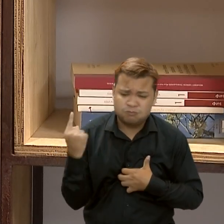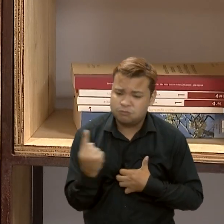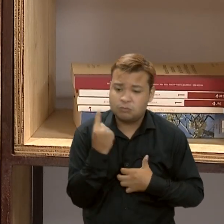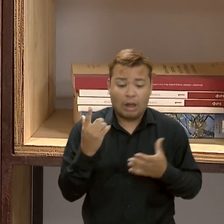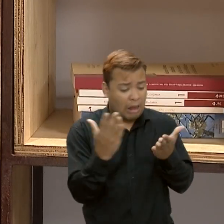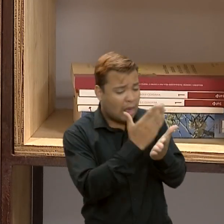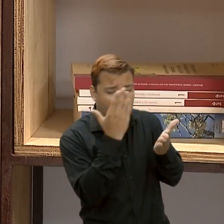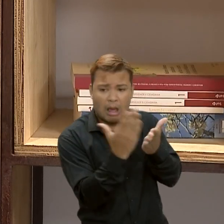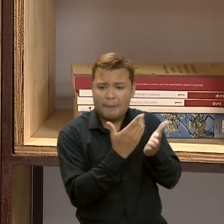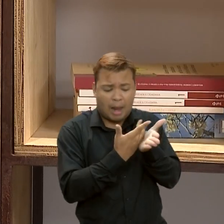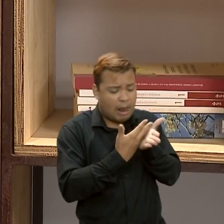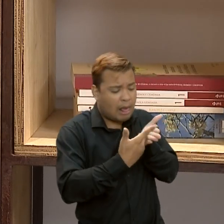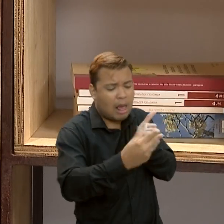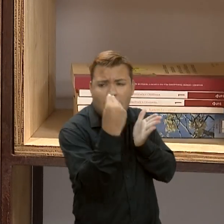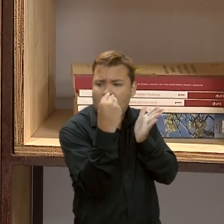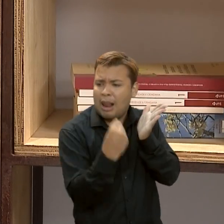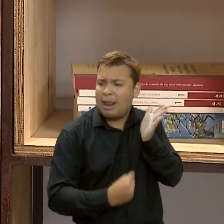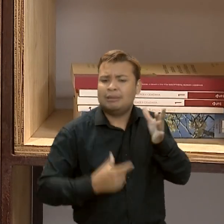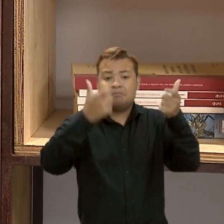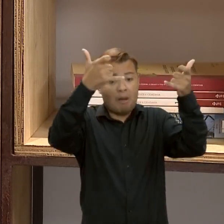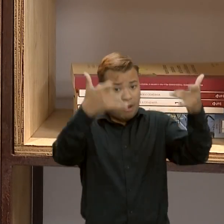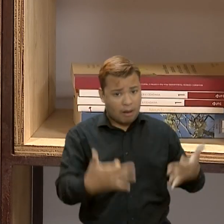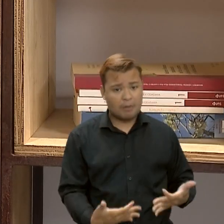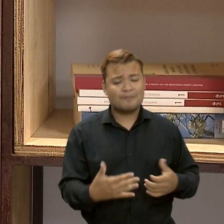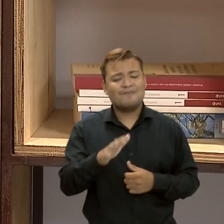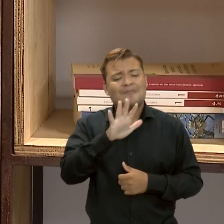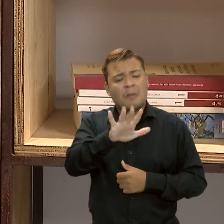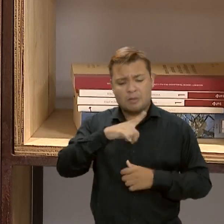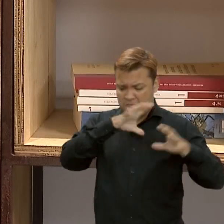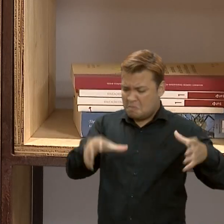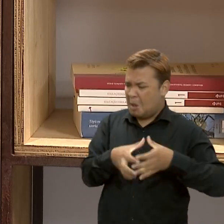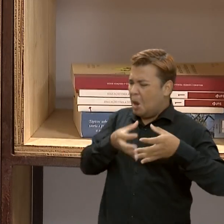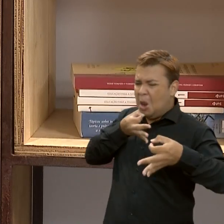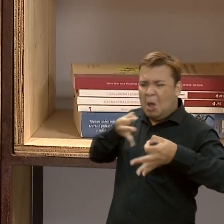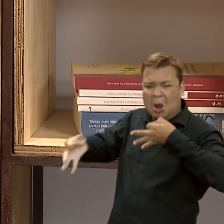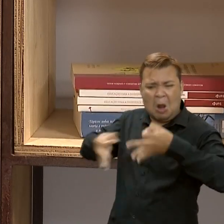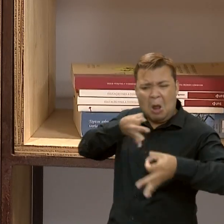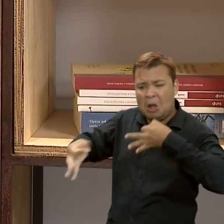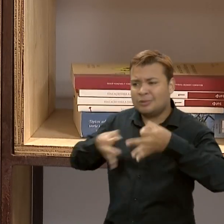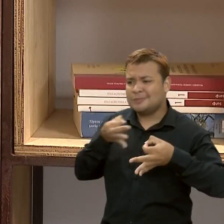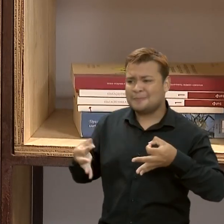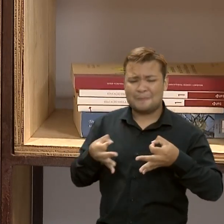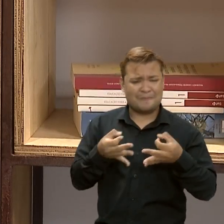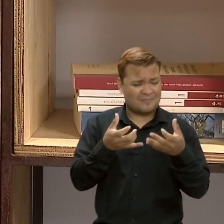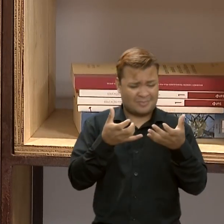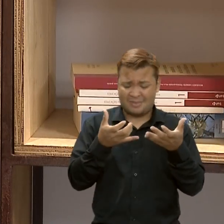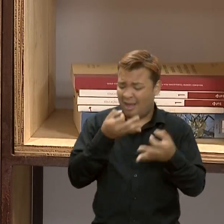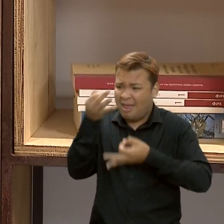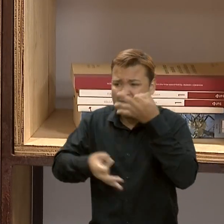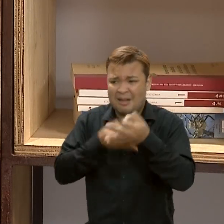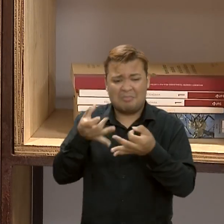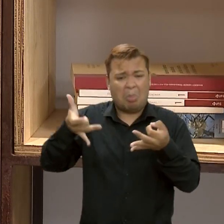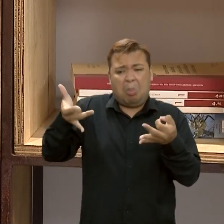fala muito sobre isso, só que essa crítica, ela fez uma leitura totalmente esvaziada da obra da Leodegária,